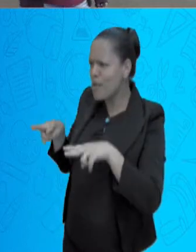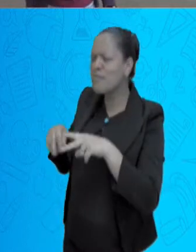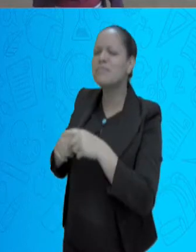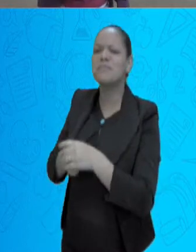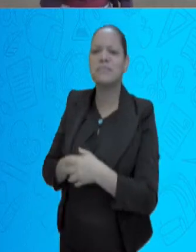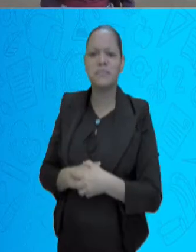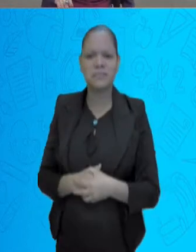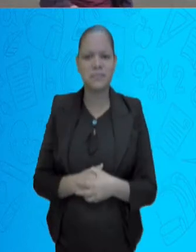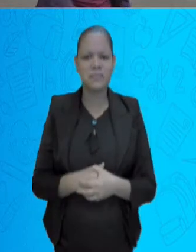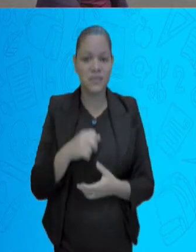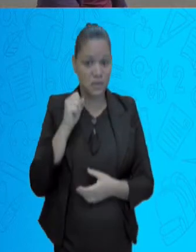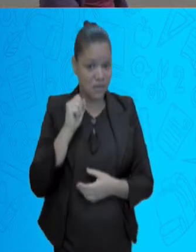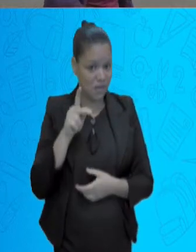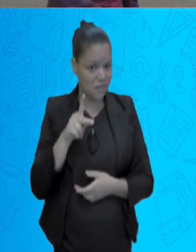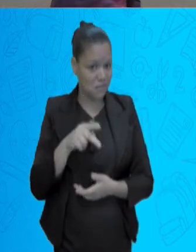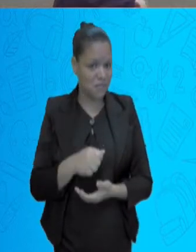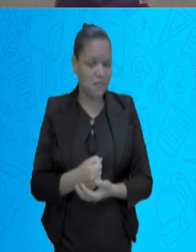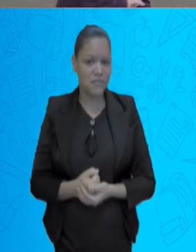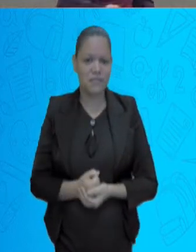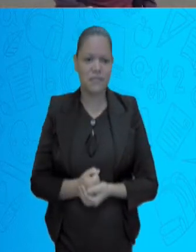Bacana!